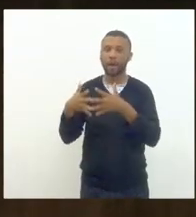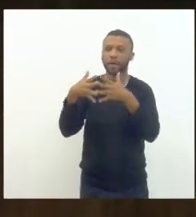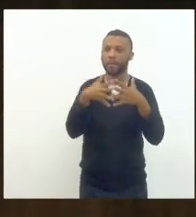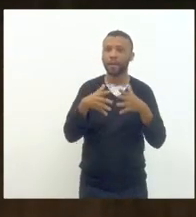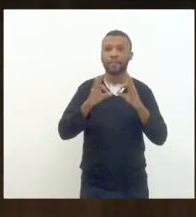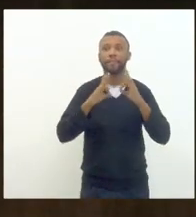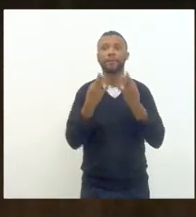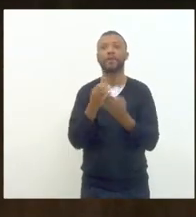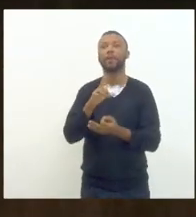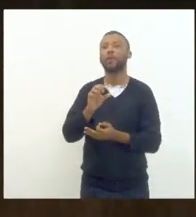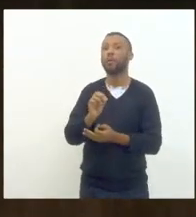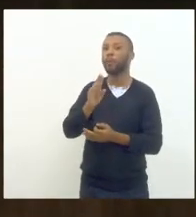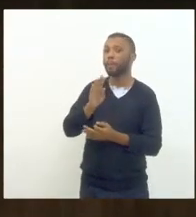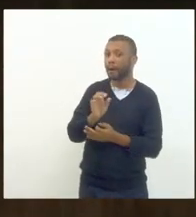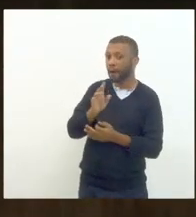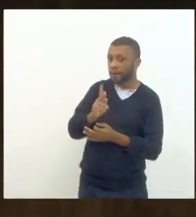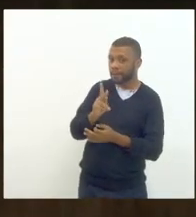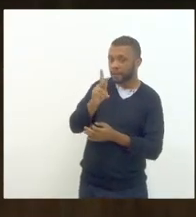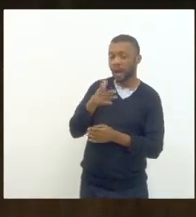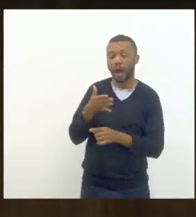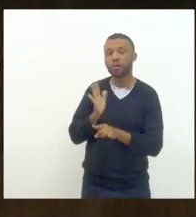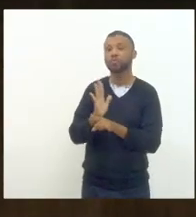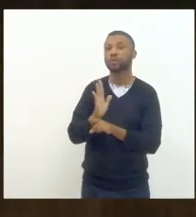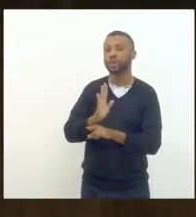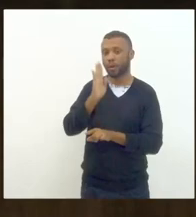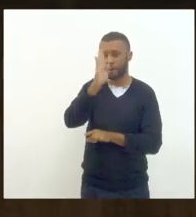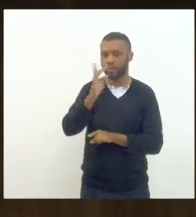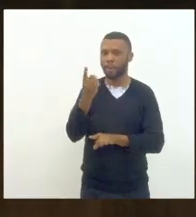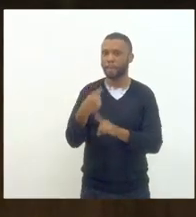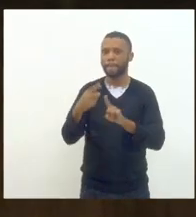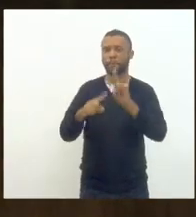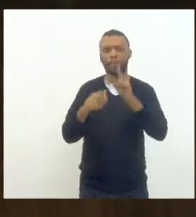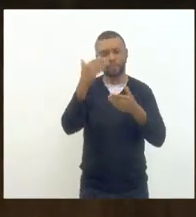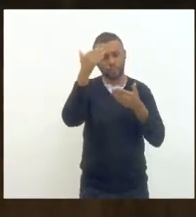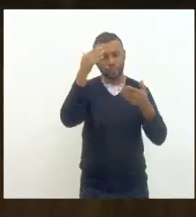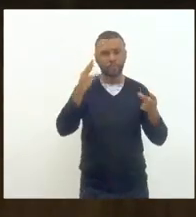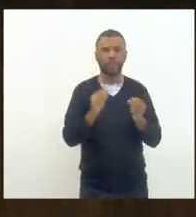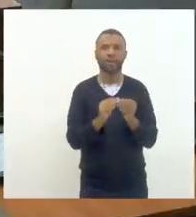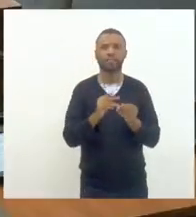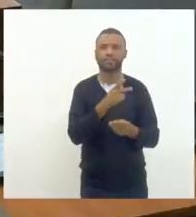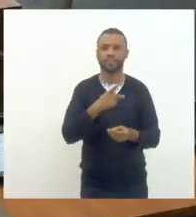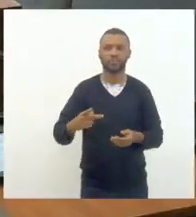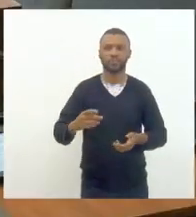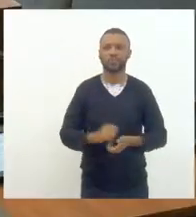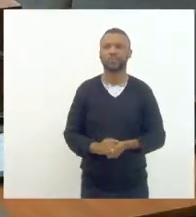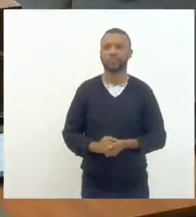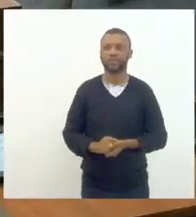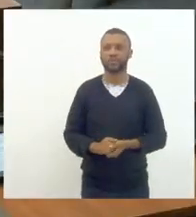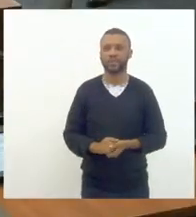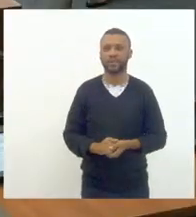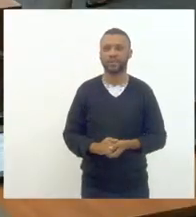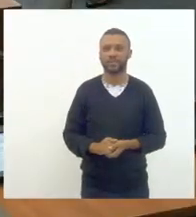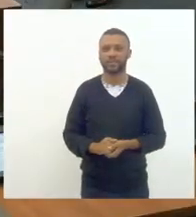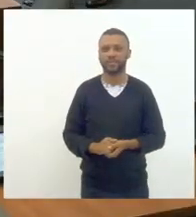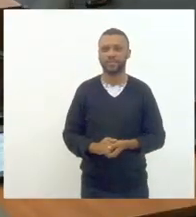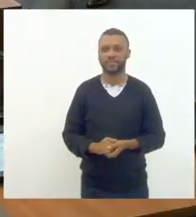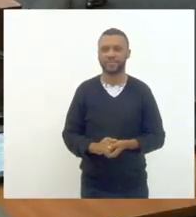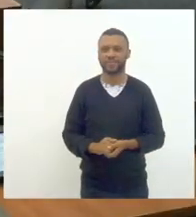Loubach ajuda esse país a avançar. Muito obrigado, senhor presidente. Parabéns, deputado Sérgio